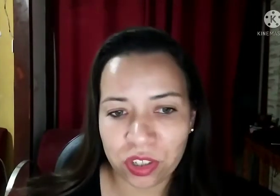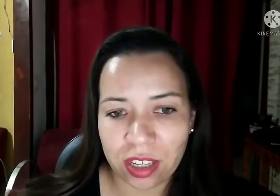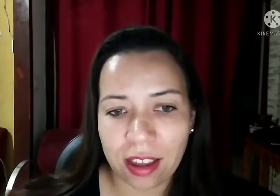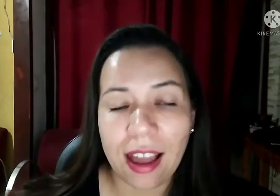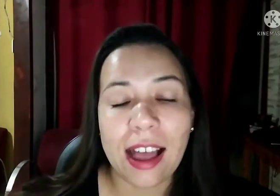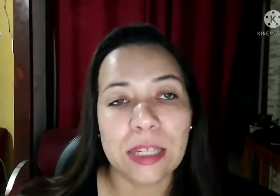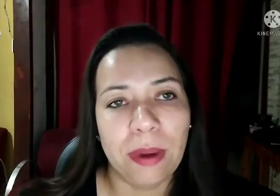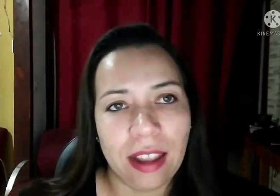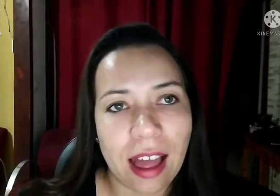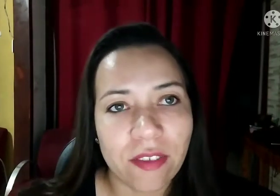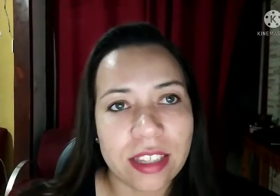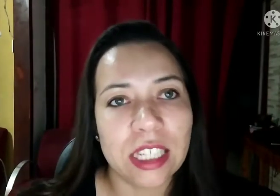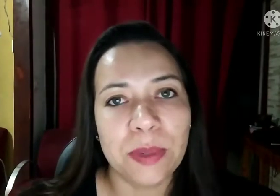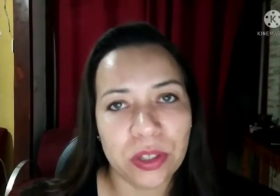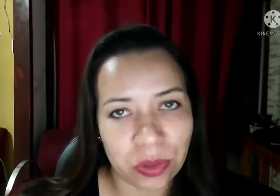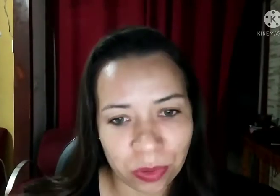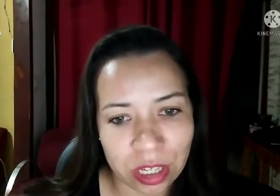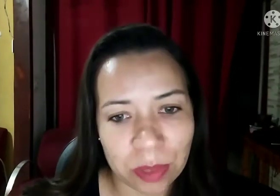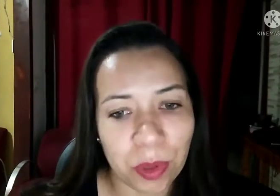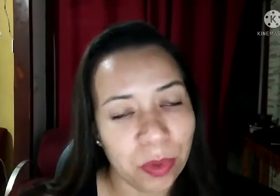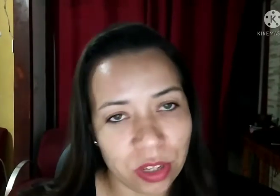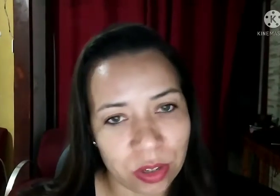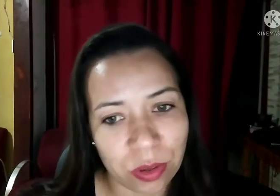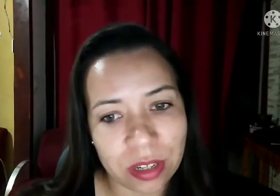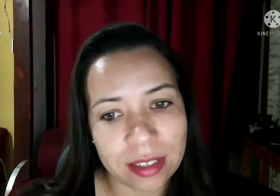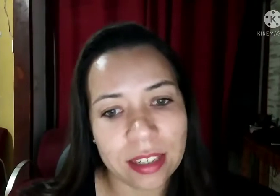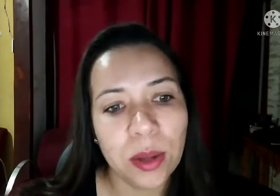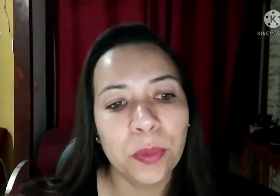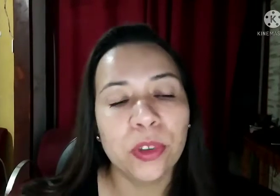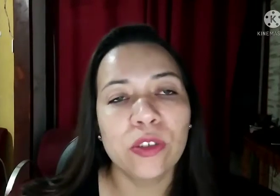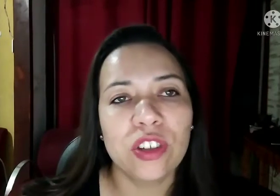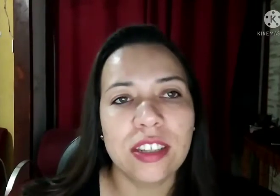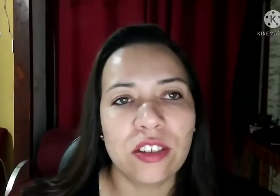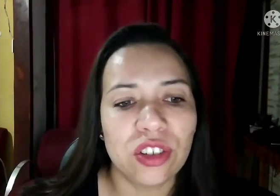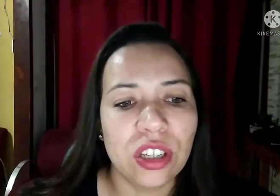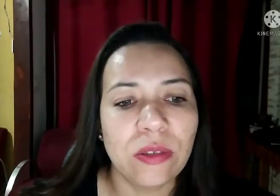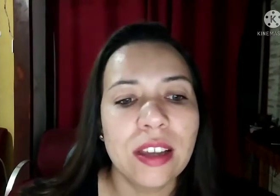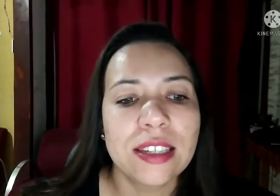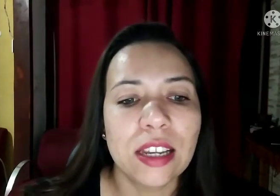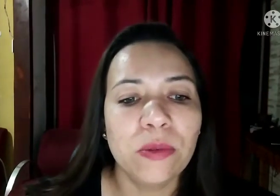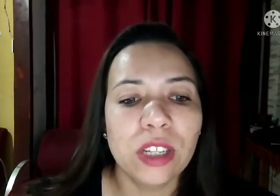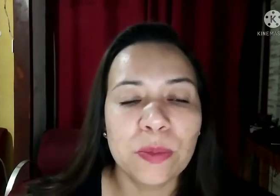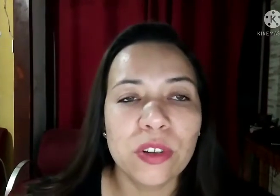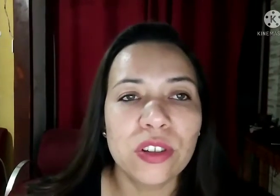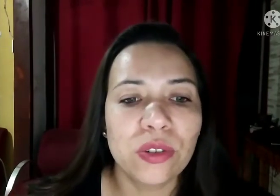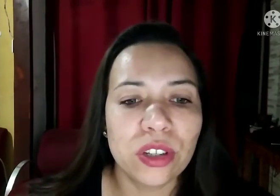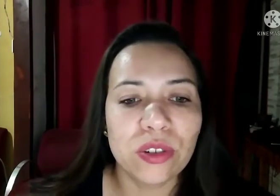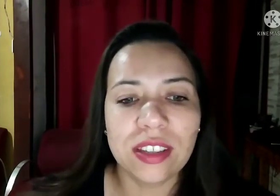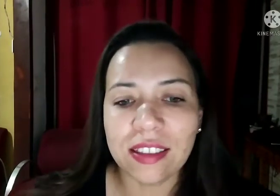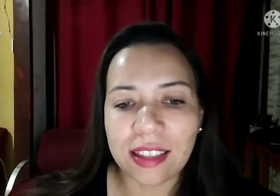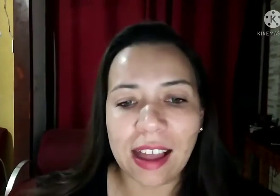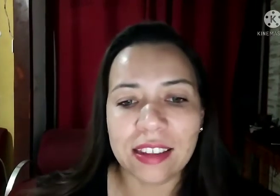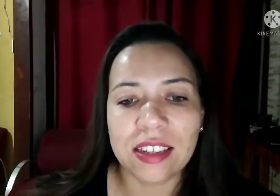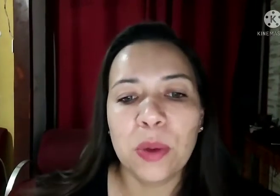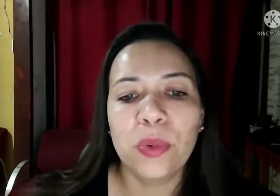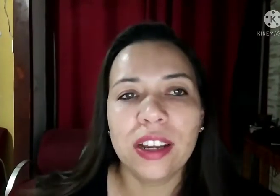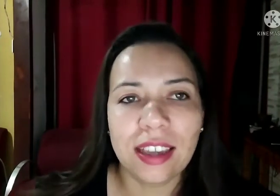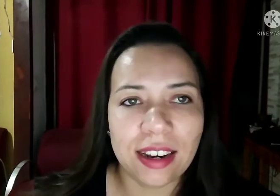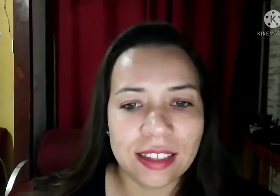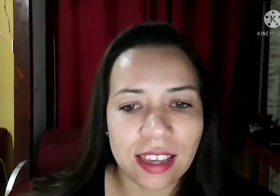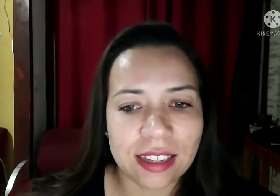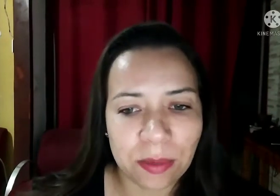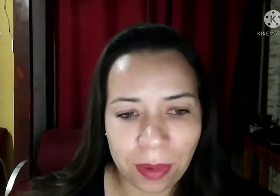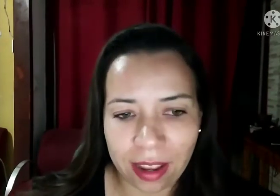Para Pechet, as palavras, expressões, proposições mudam de sentido segundo as posições sustentadas